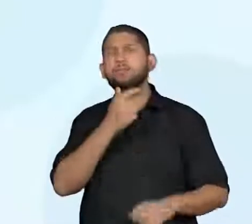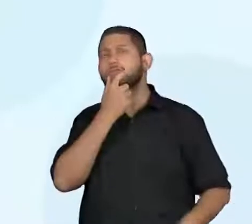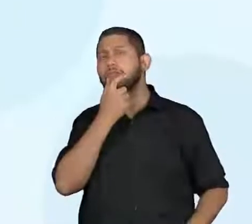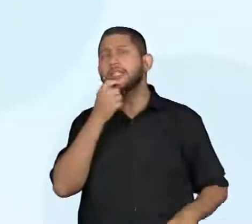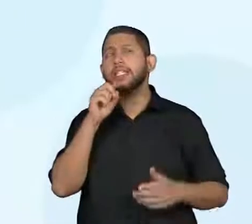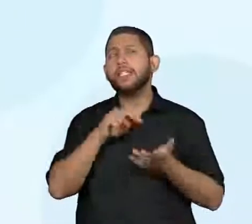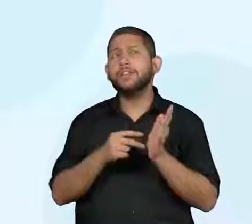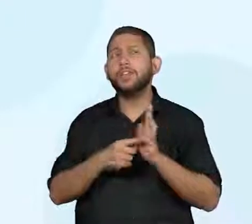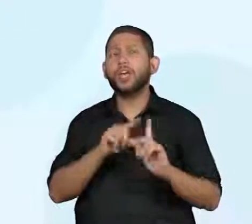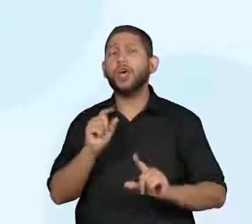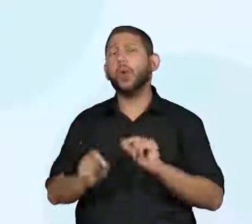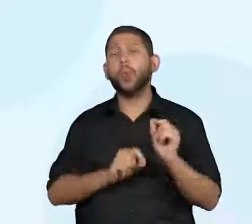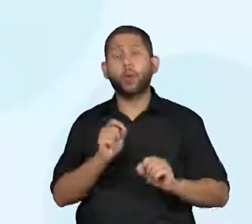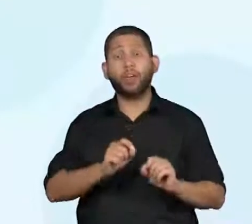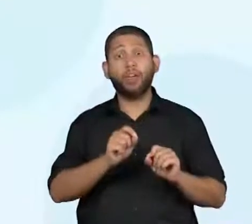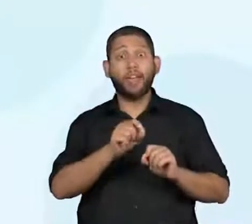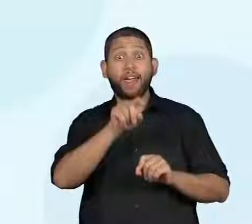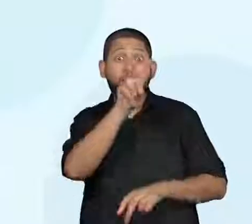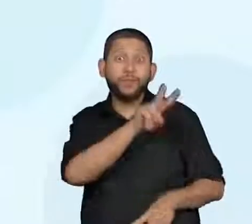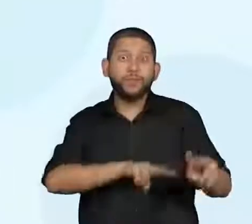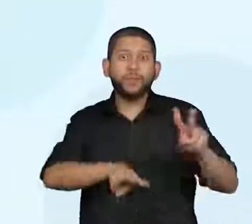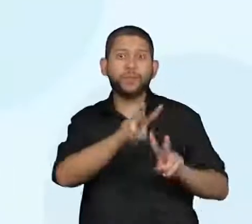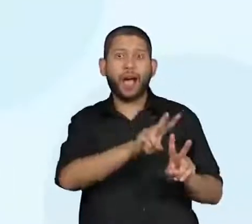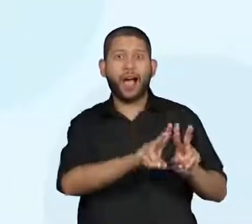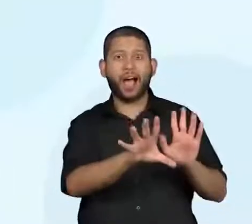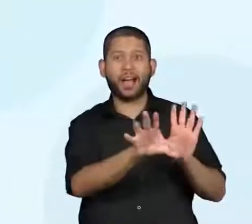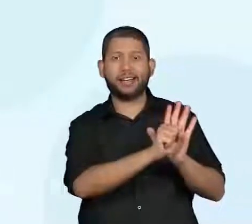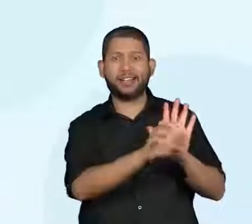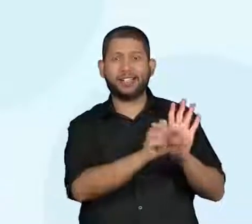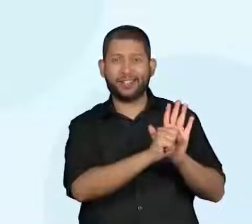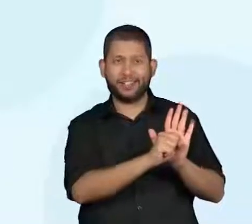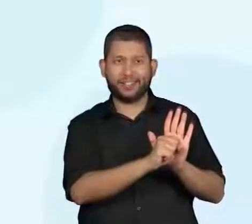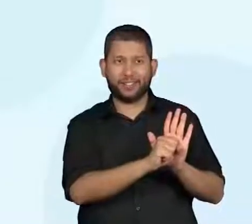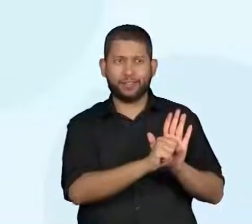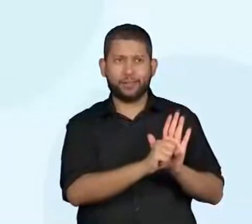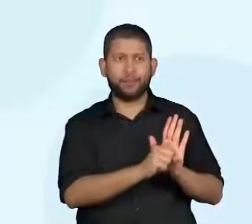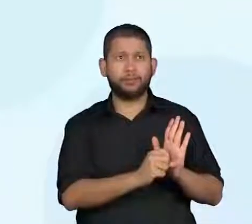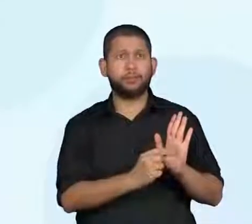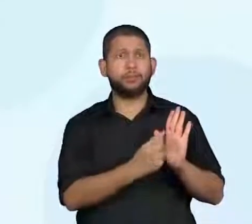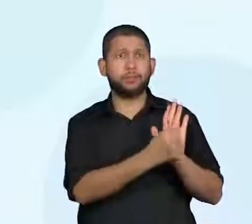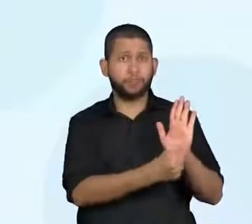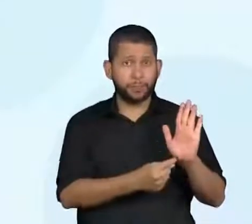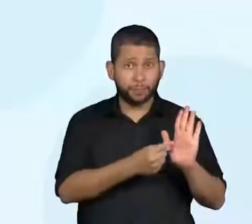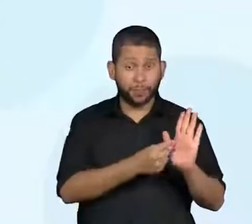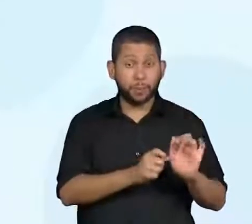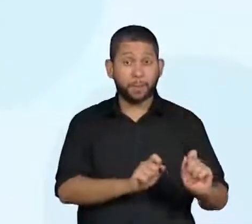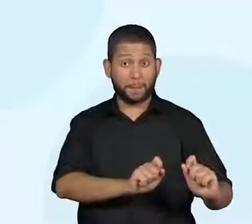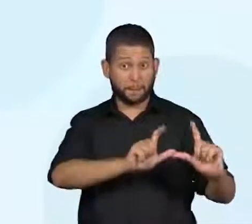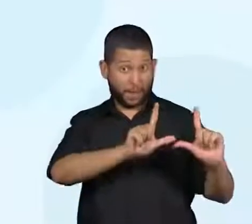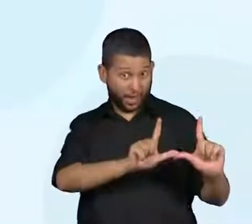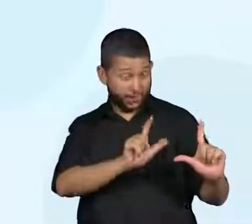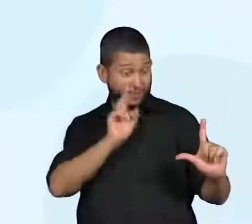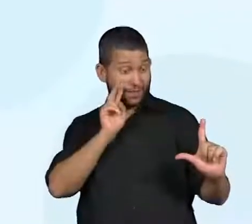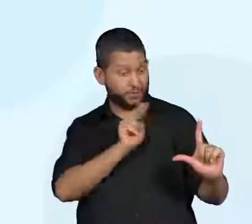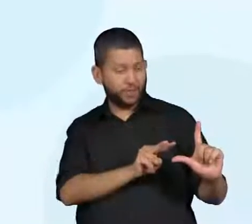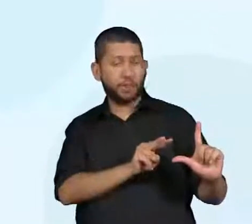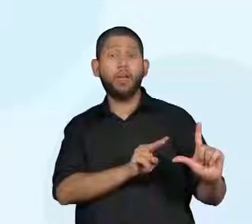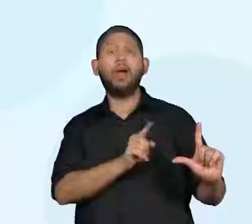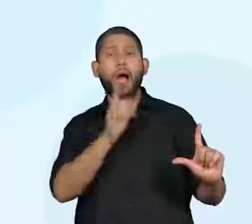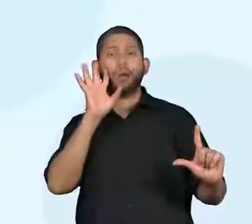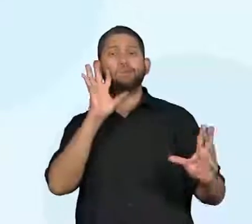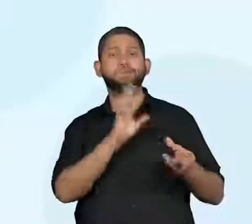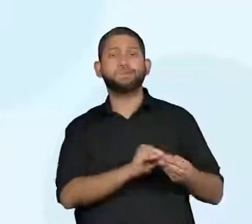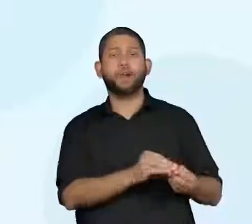como ideogramas, ou seja, uma imagem que pode transmitir